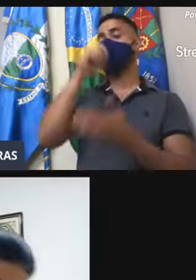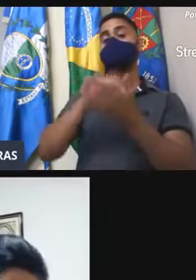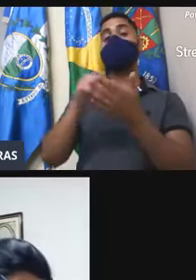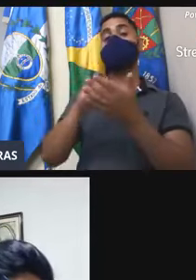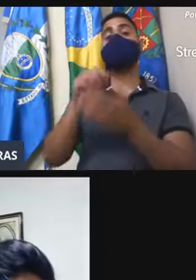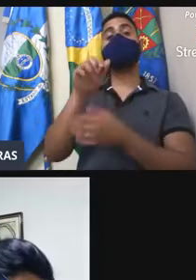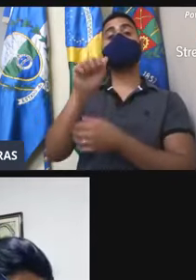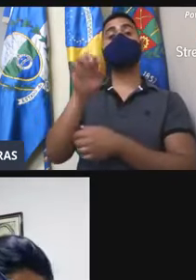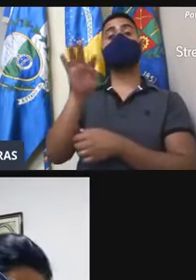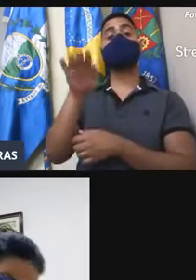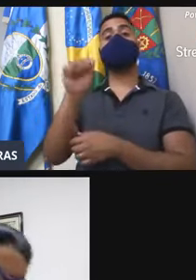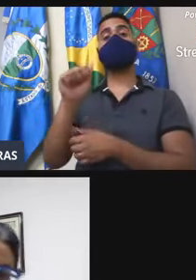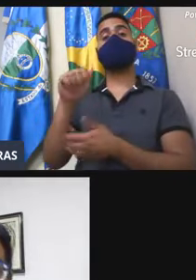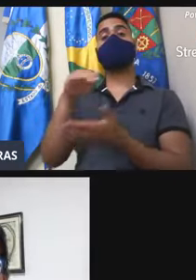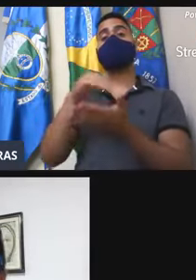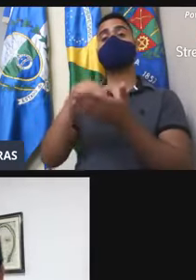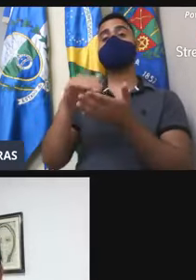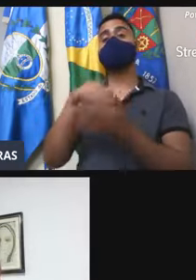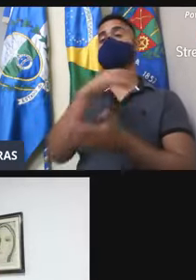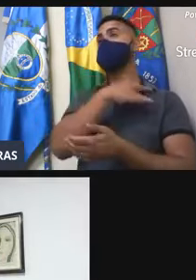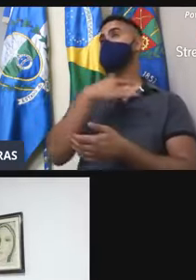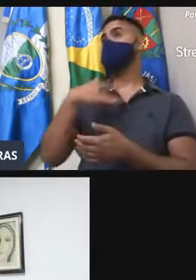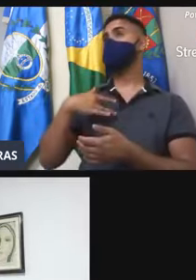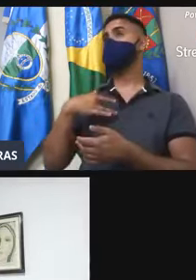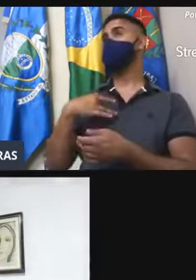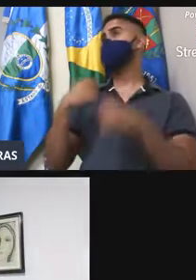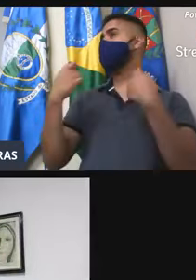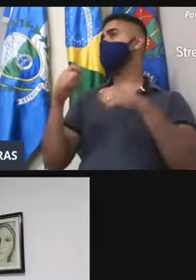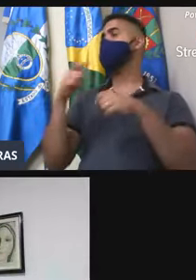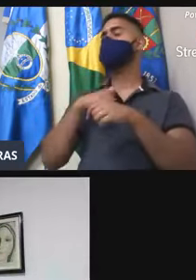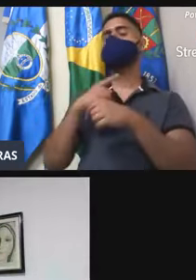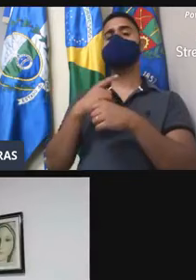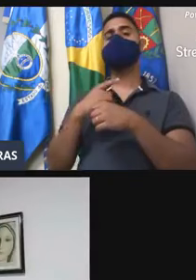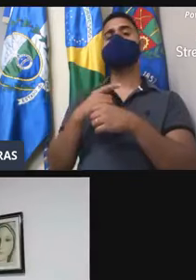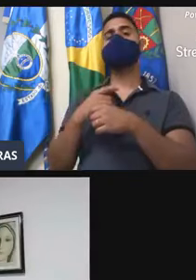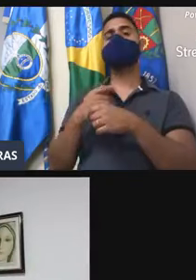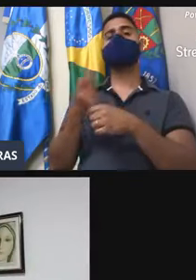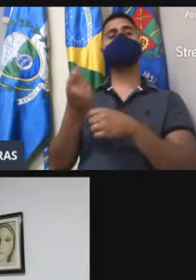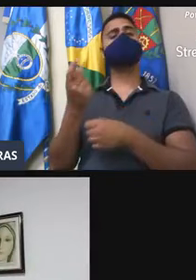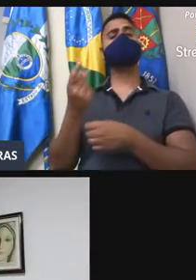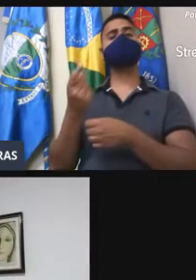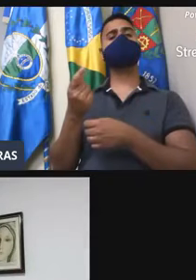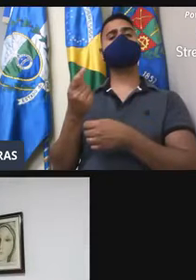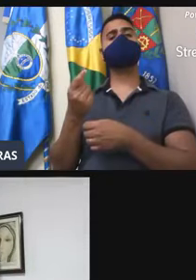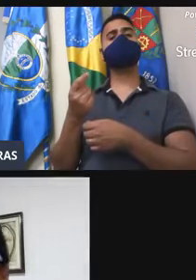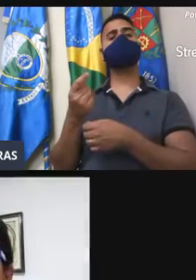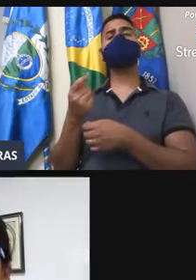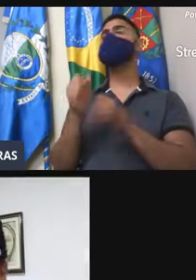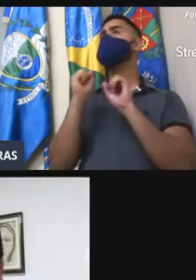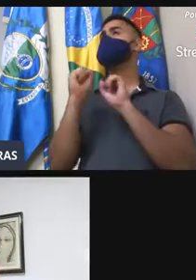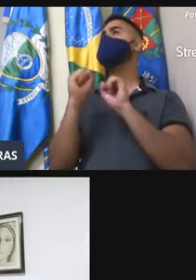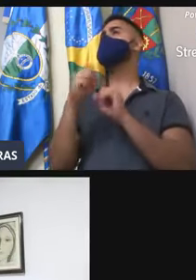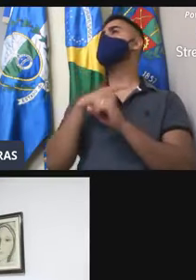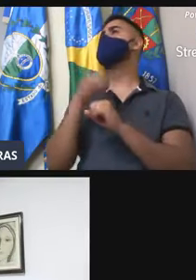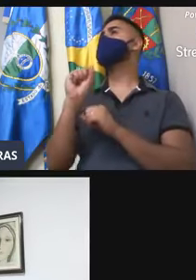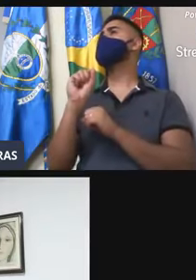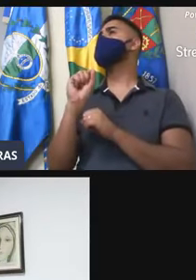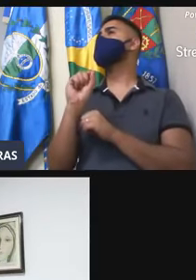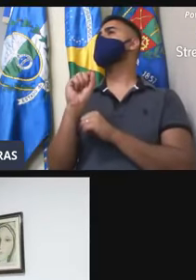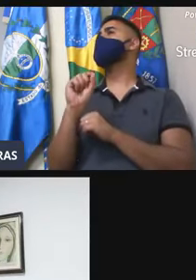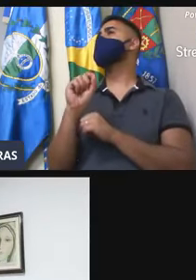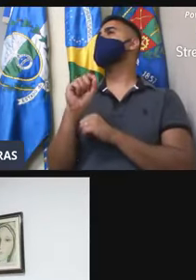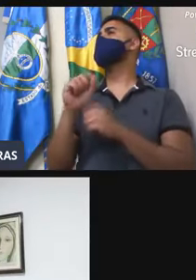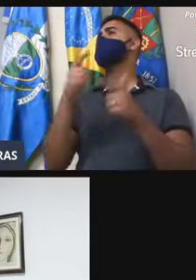ata que a Secretaria de Saúde tem que ter um recurso, um provisionamento, uma emenda que possa ter